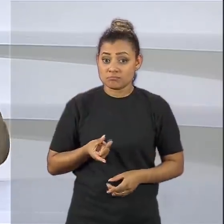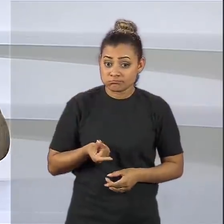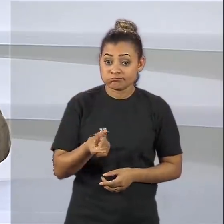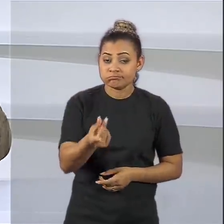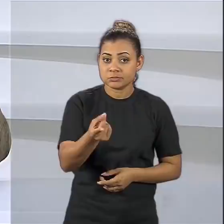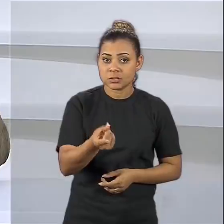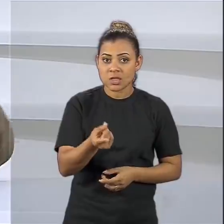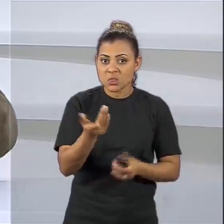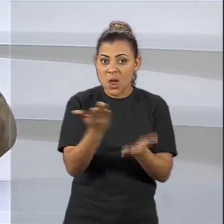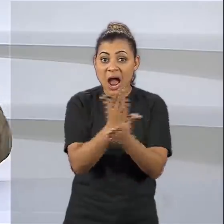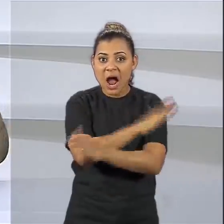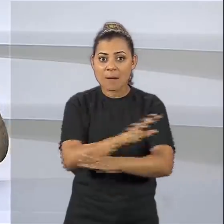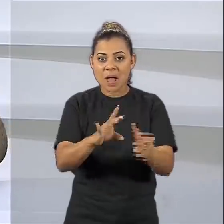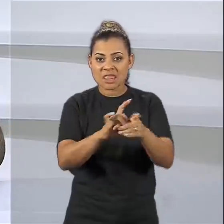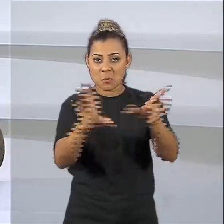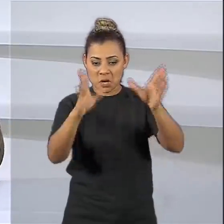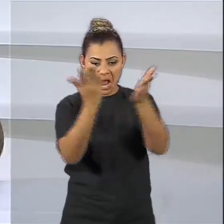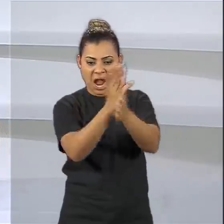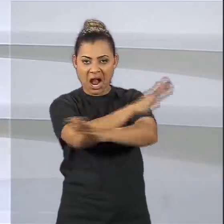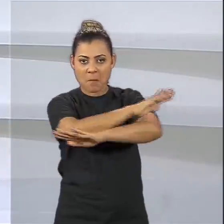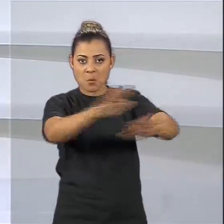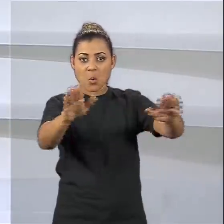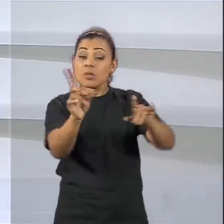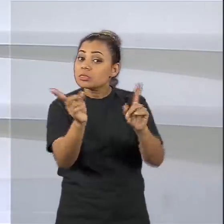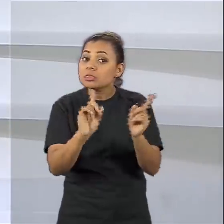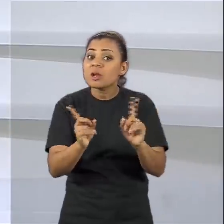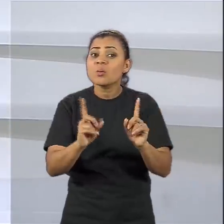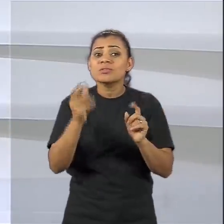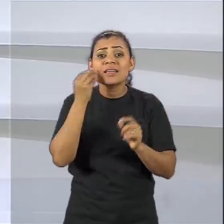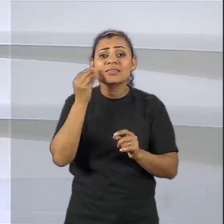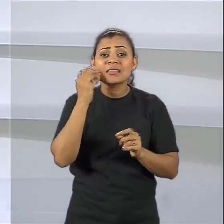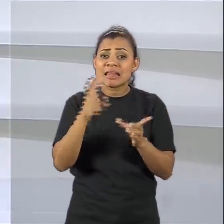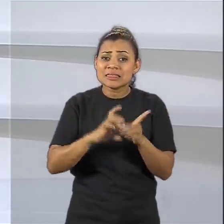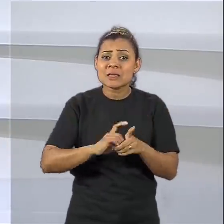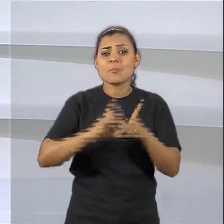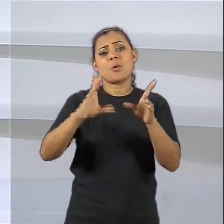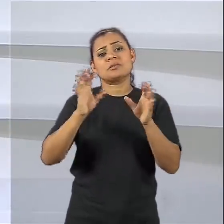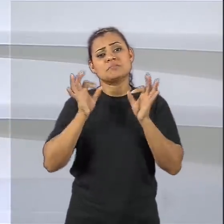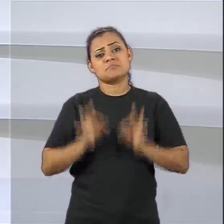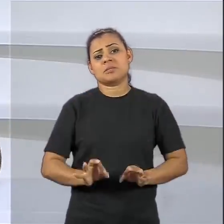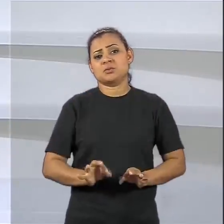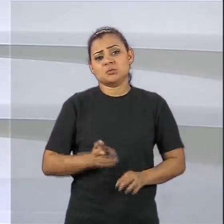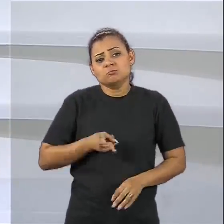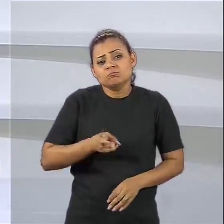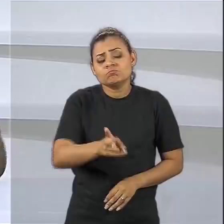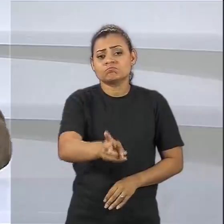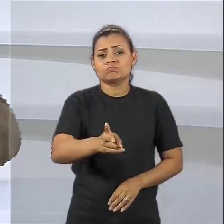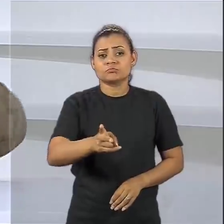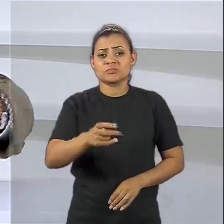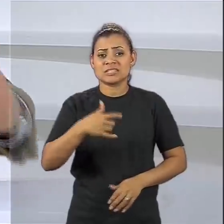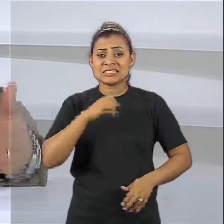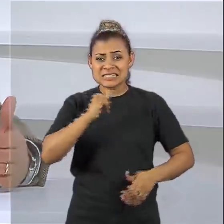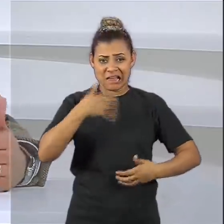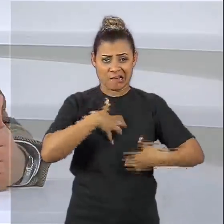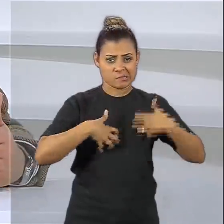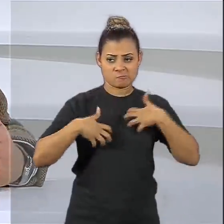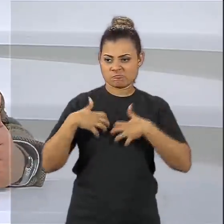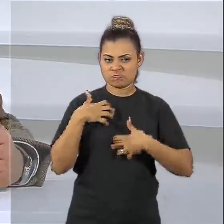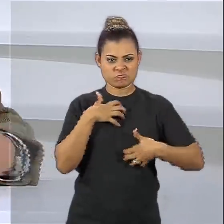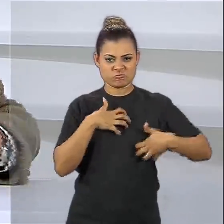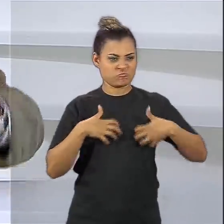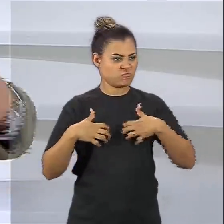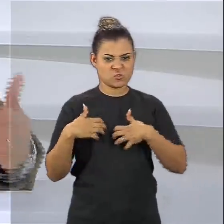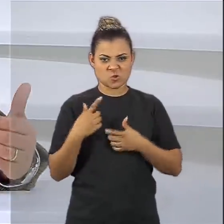se transforma numa ferramenta contrária à democracia, onde o ressentimento supere qualquer forma